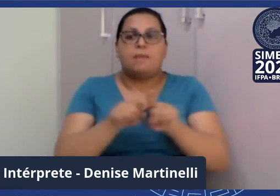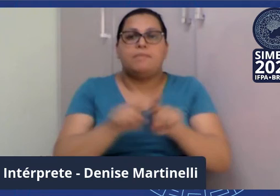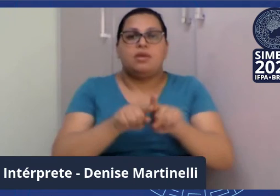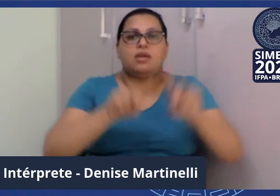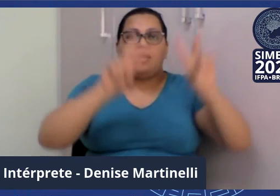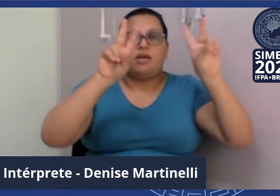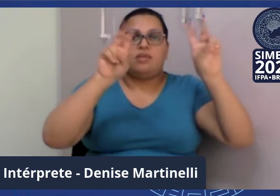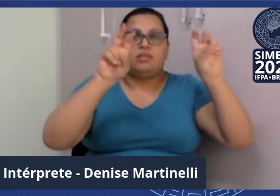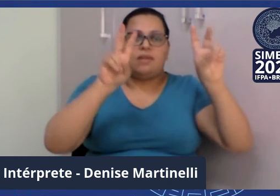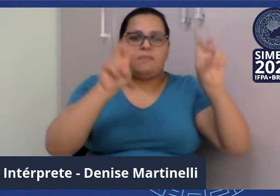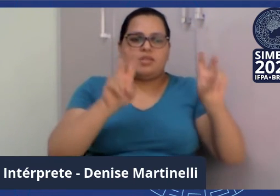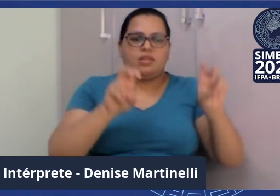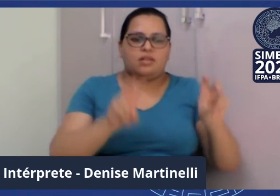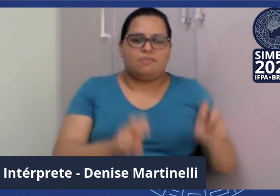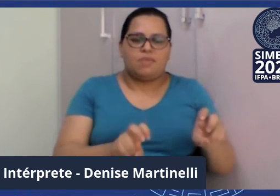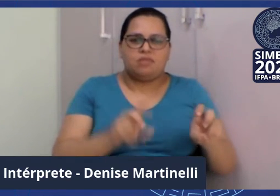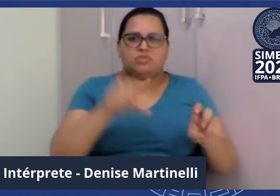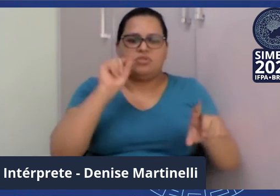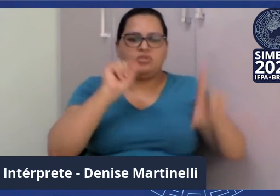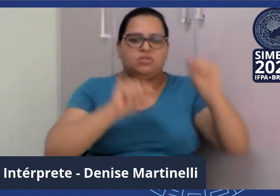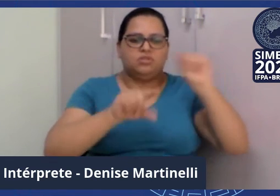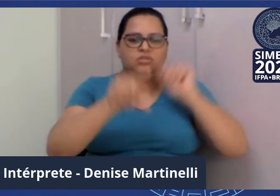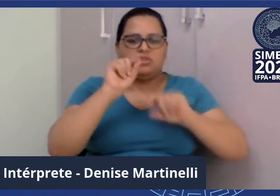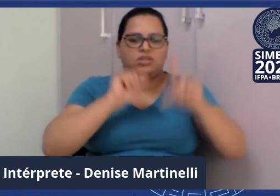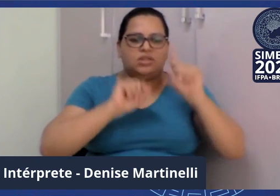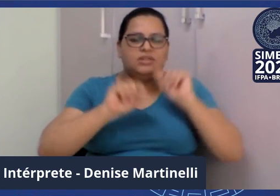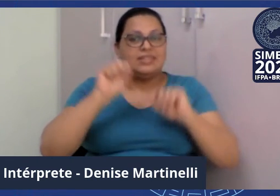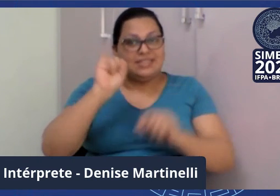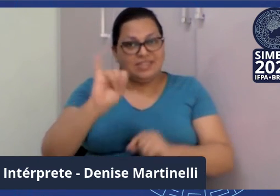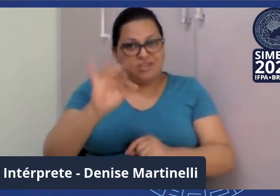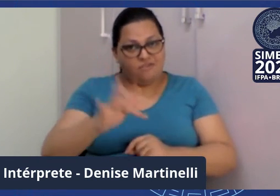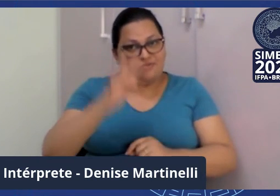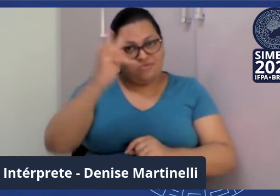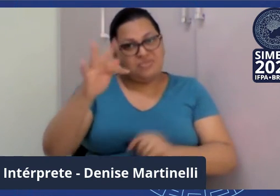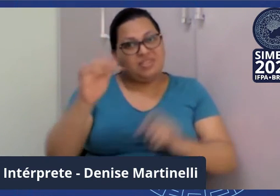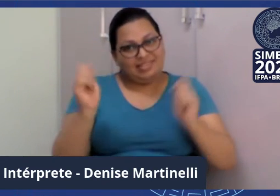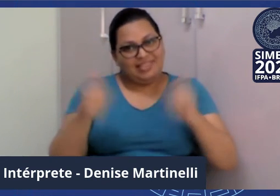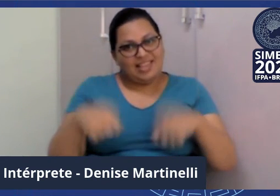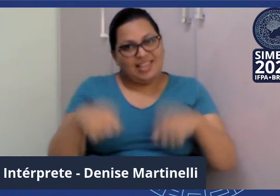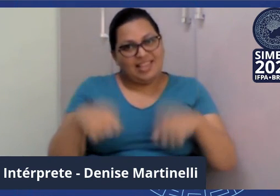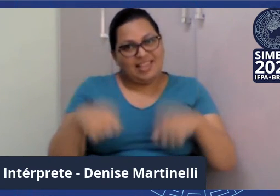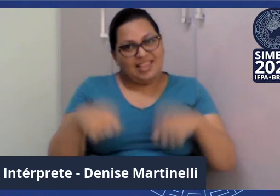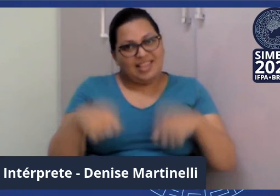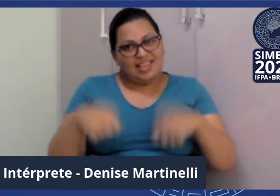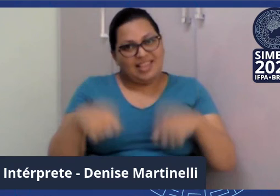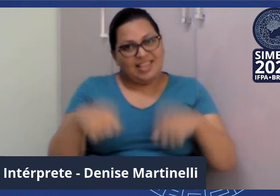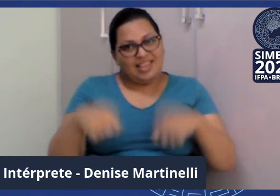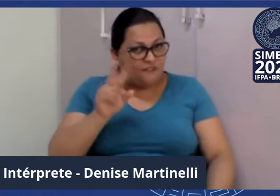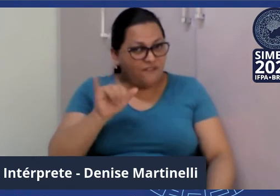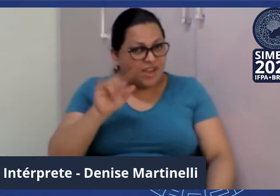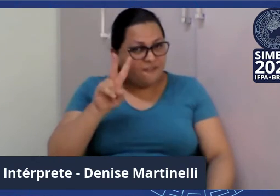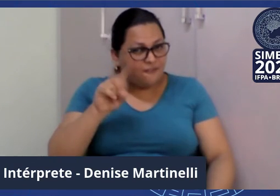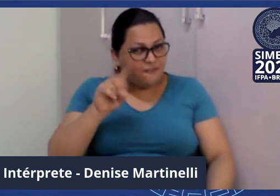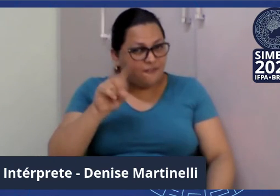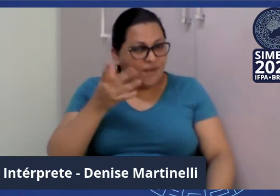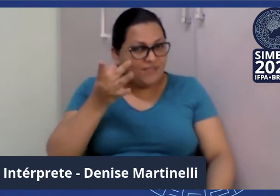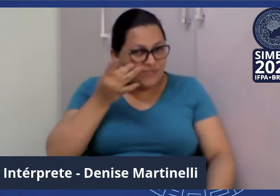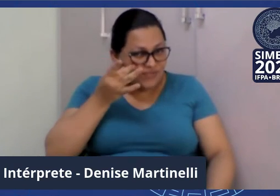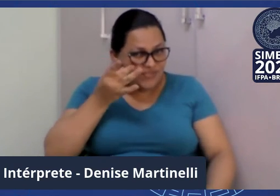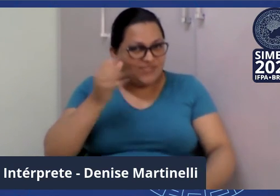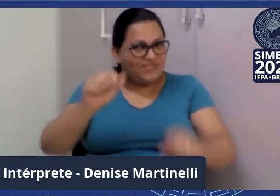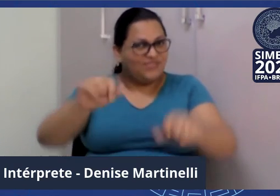vez, se a gente puder, ao vivo e a cores, né? E pode me chamar para um Marajó, que eu vou adorar ir. Será um